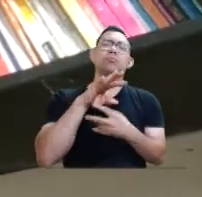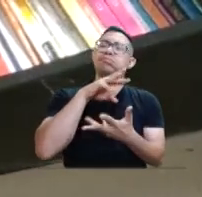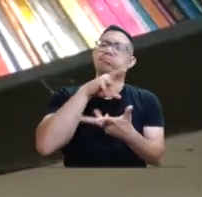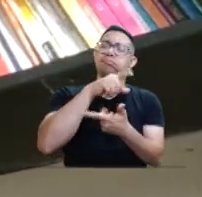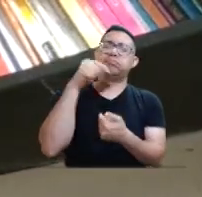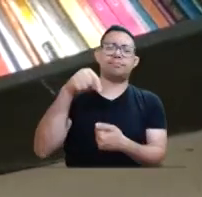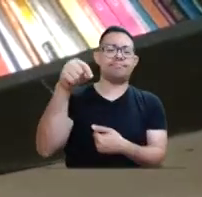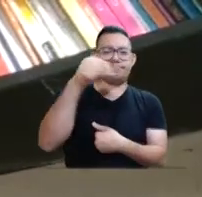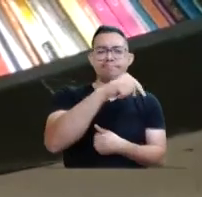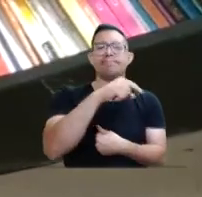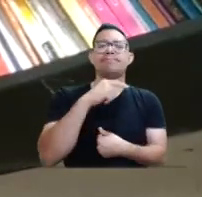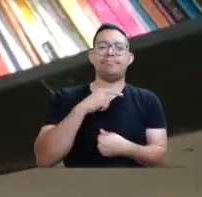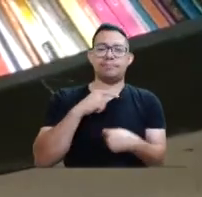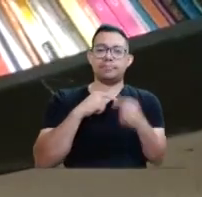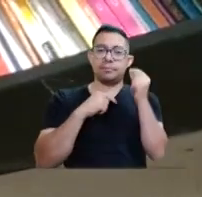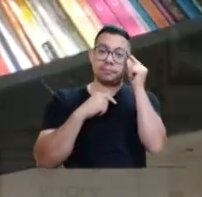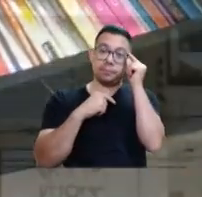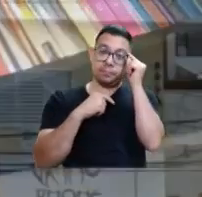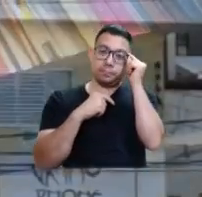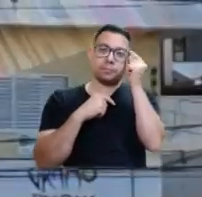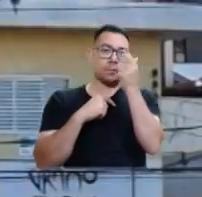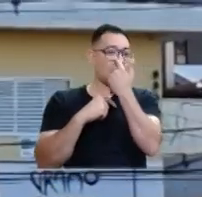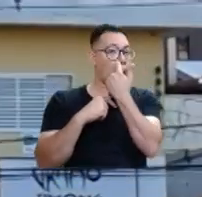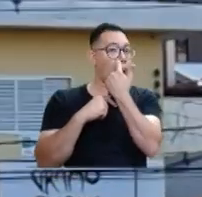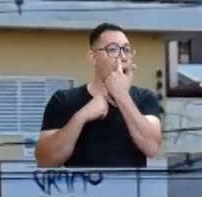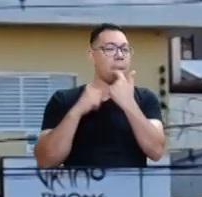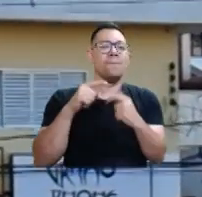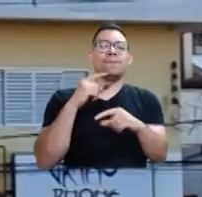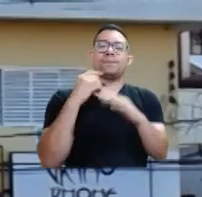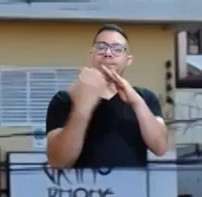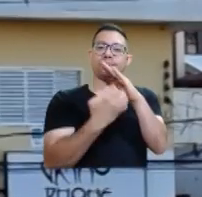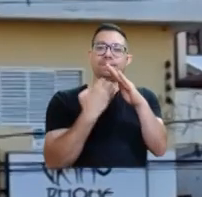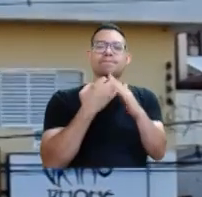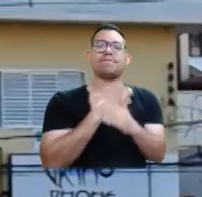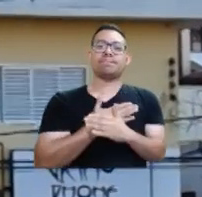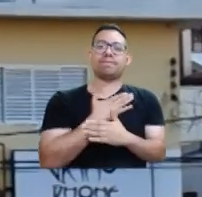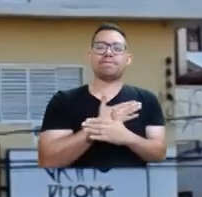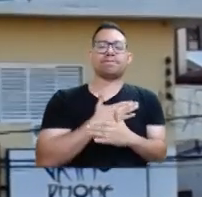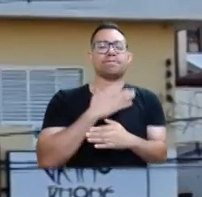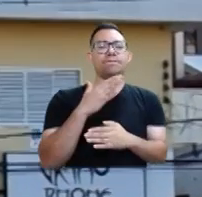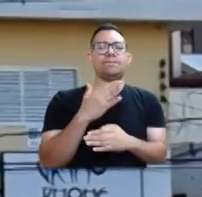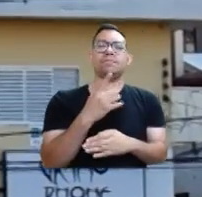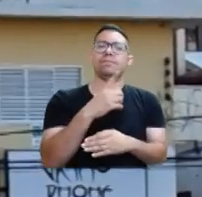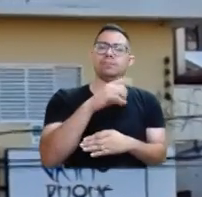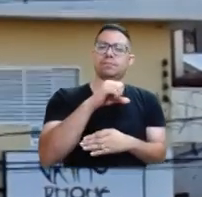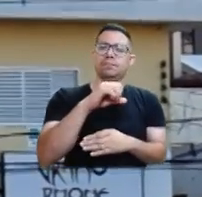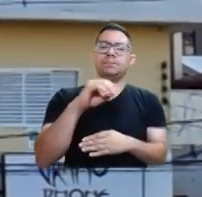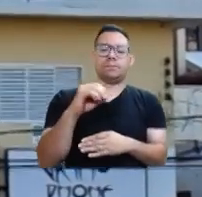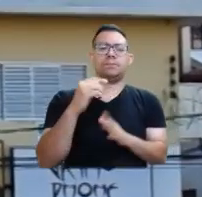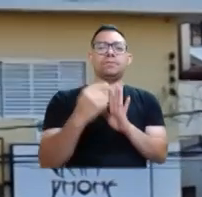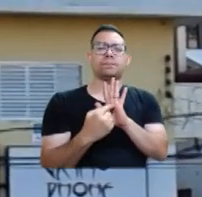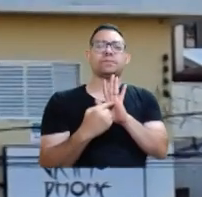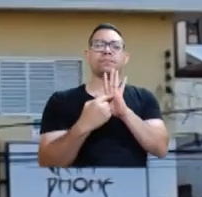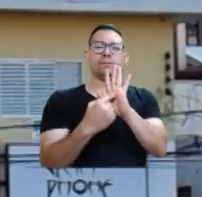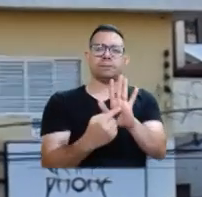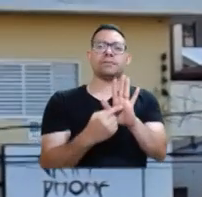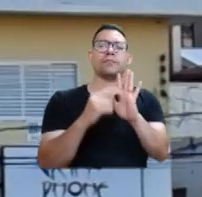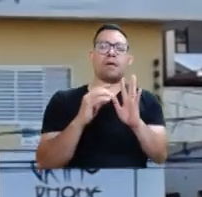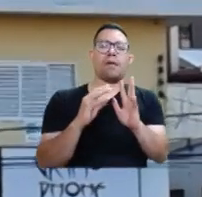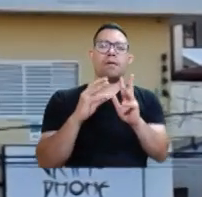consumir cinema através da Gramofone, uma empresa que nos anos 90, inserida